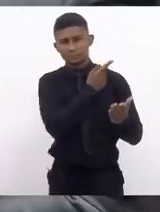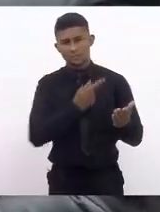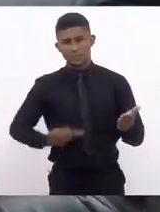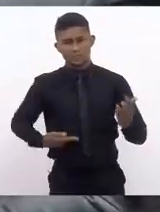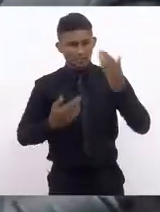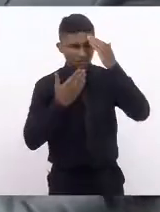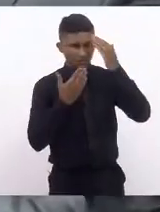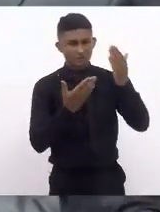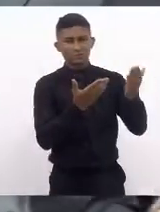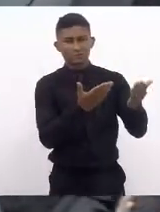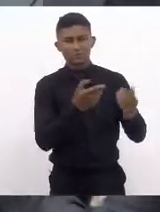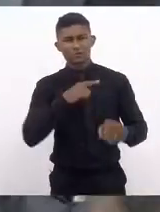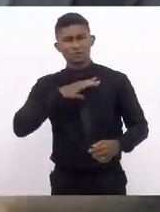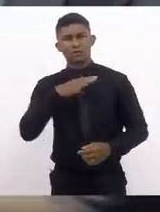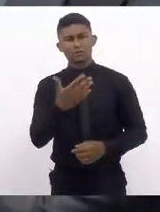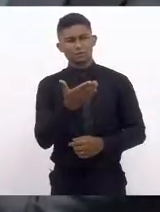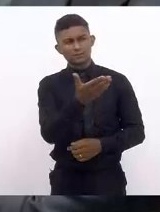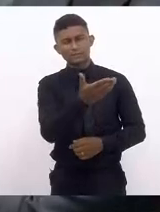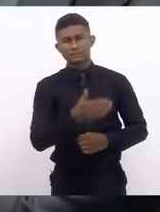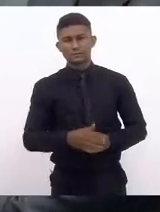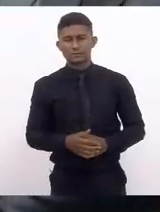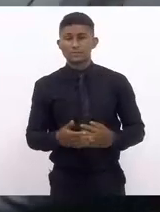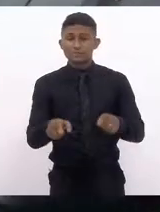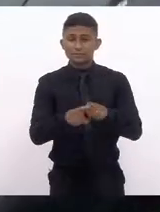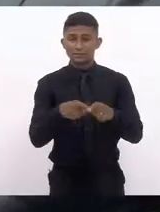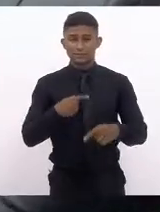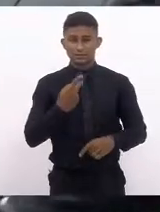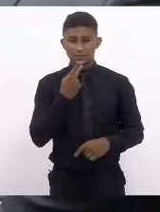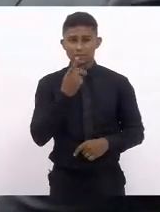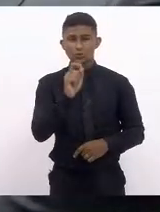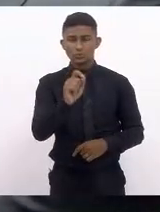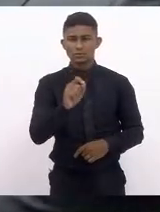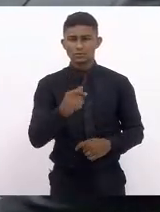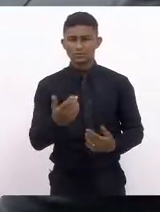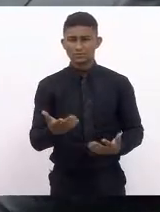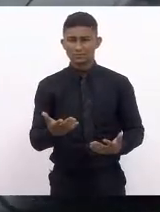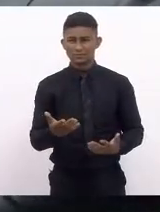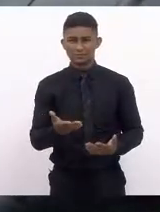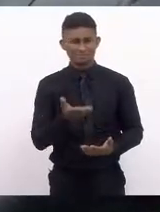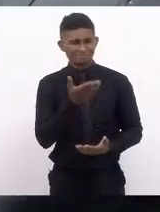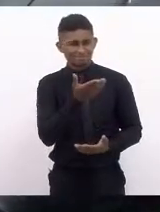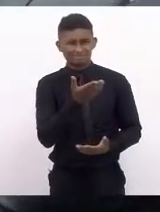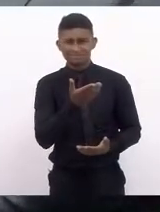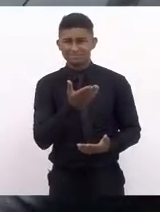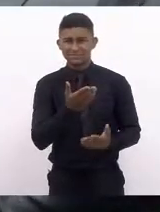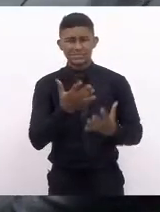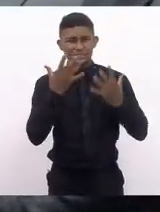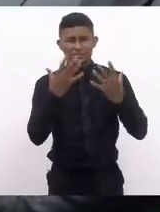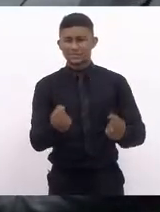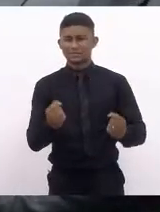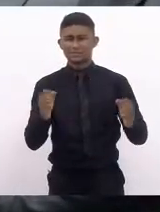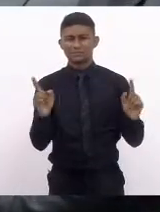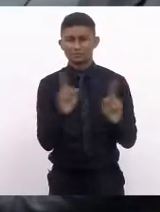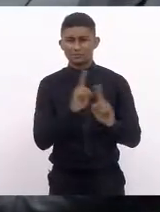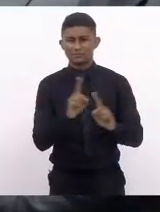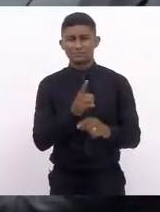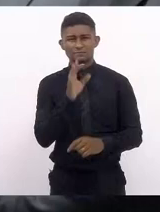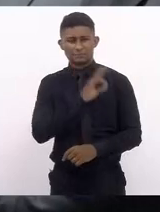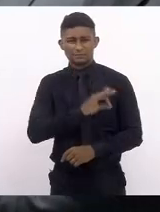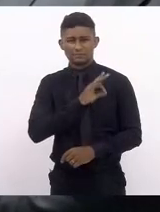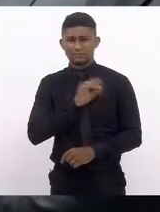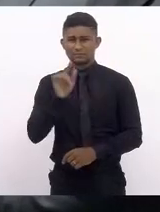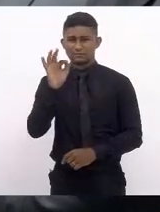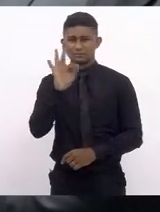também e também teve a coragem que quer dizer que eu não aceito esse regime de recuperação fiscal Com tanto dinheiro